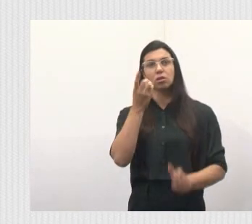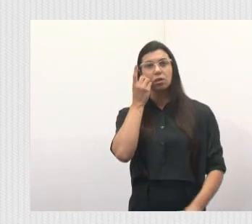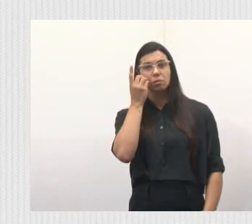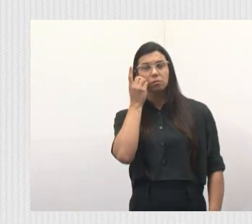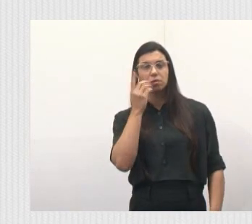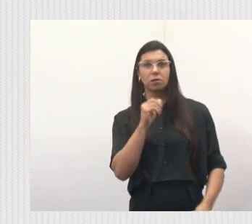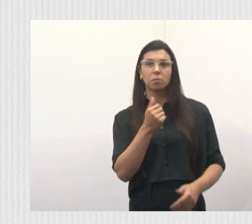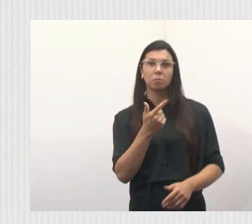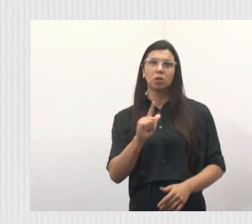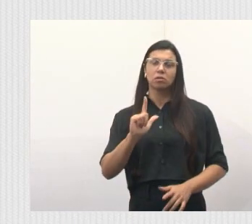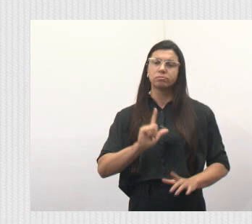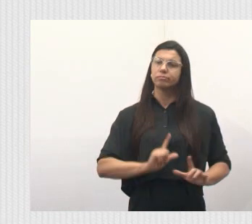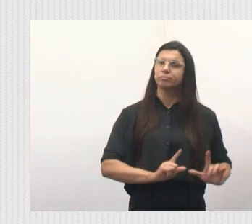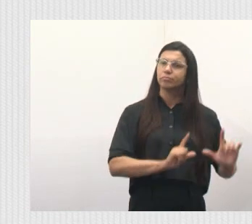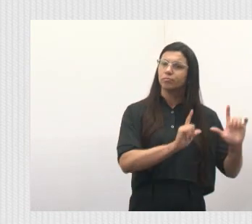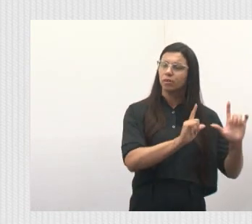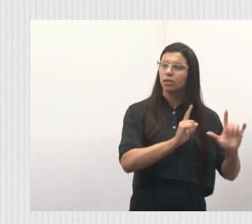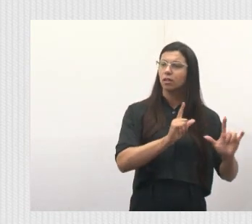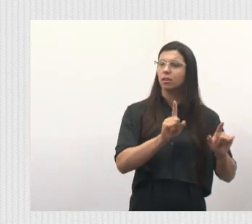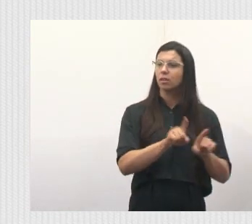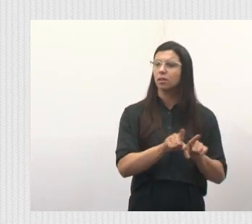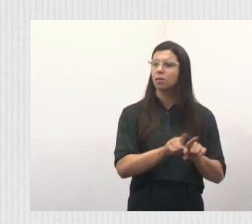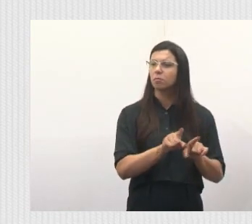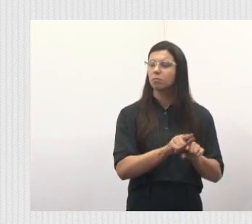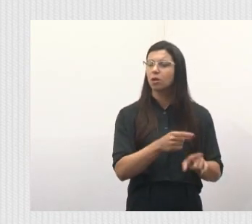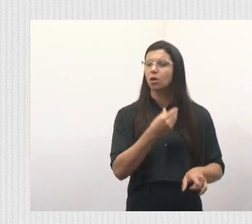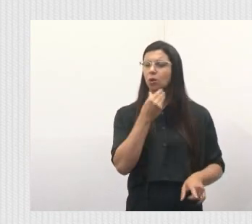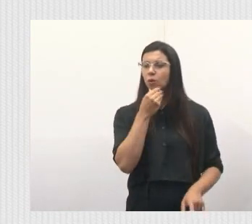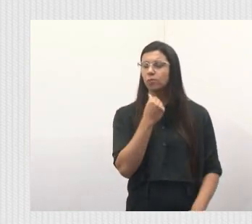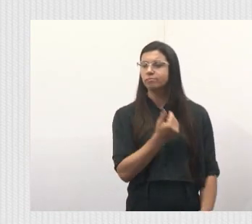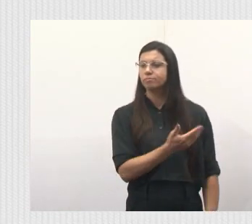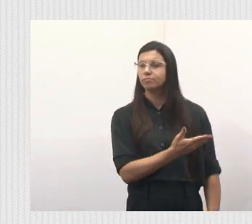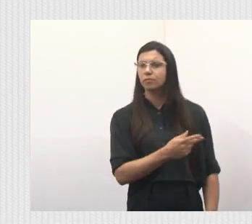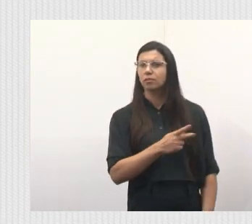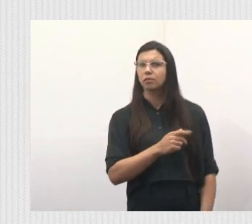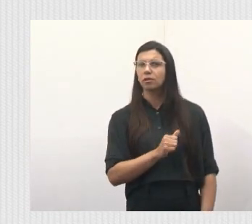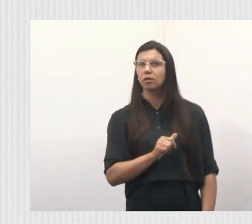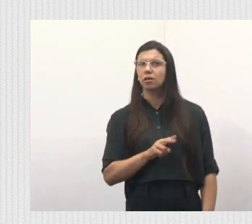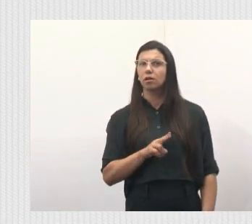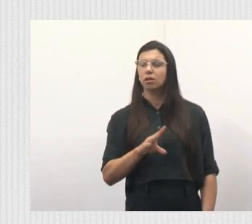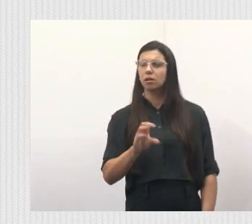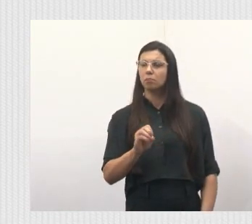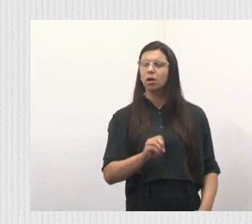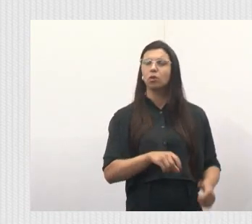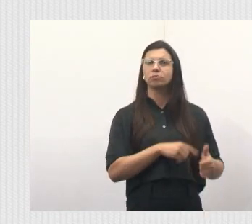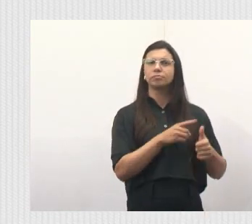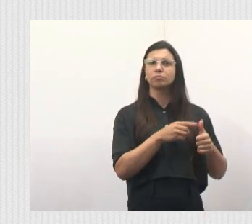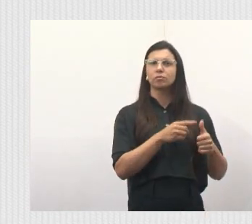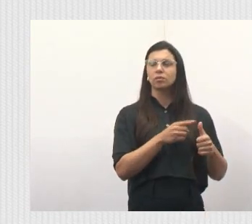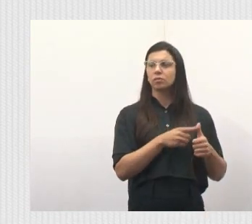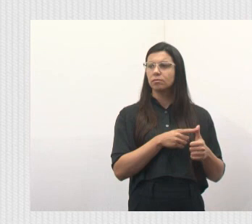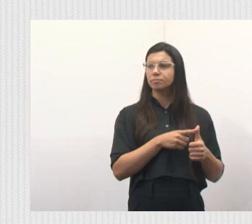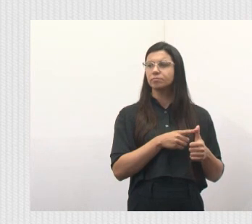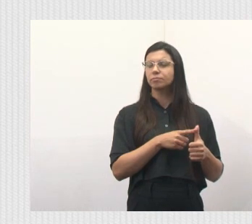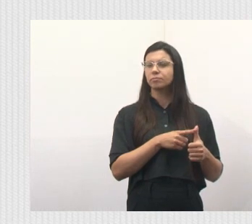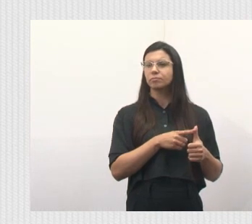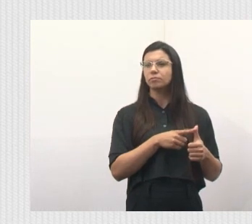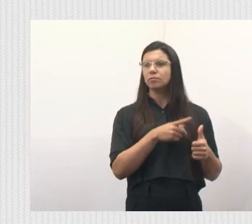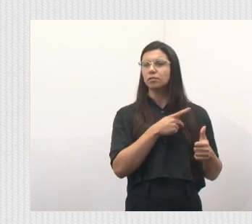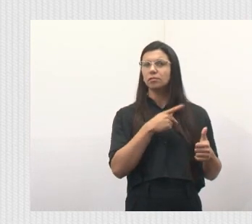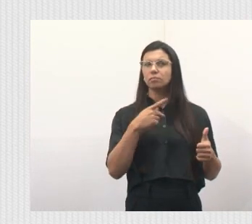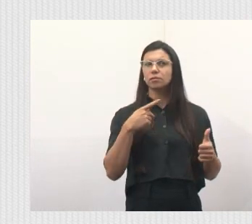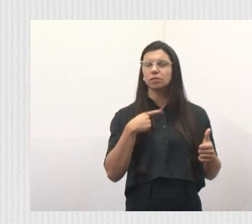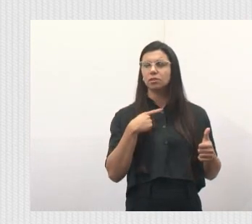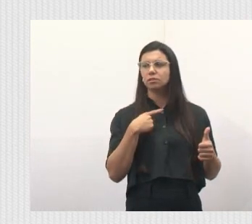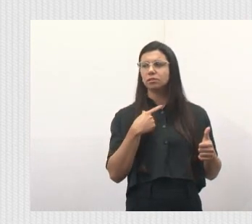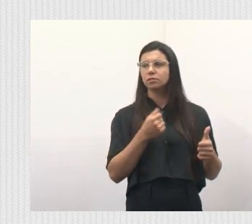Próximo. Recebi também em meu gabinete o amigo Paulo Fernando e também o presidente da Escola de Samba Unidos